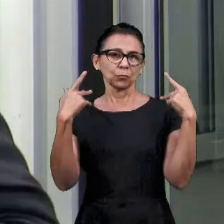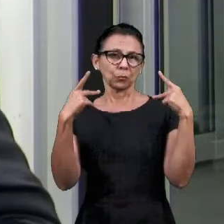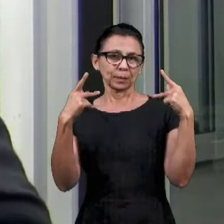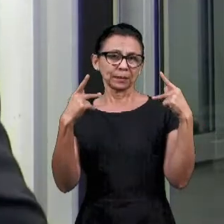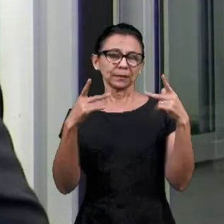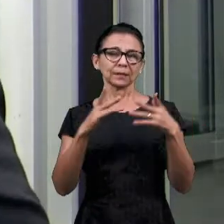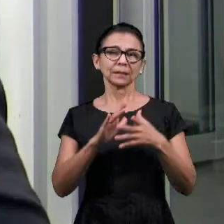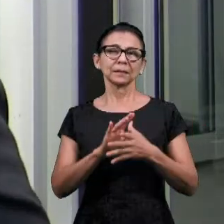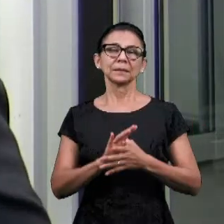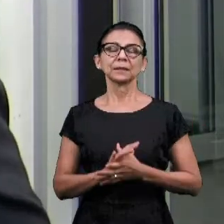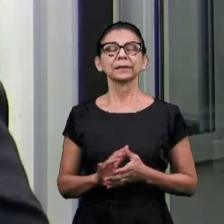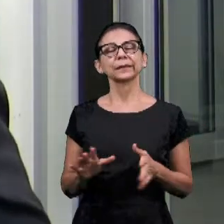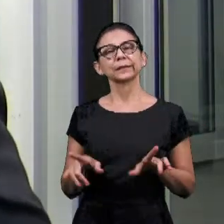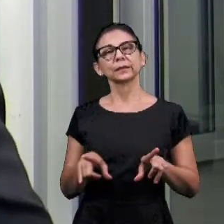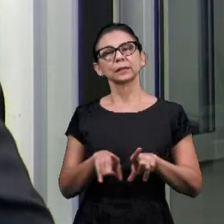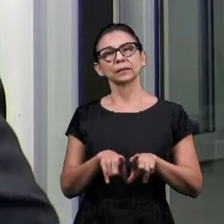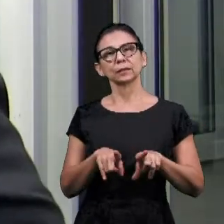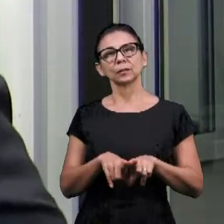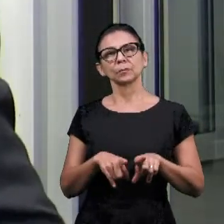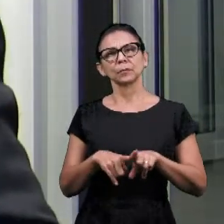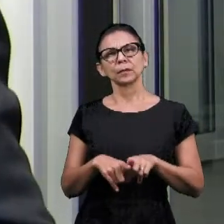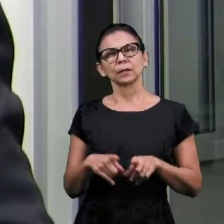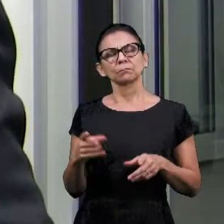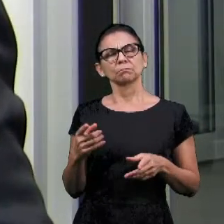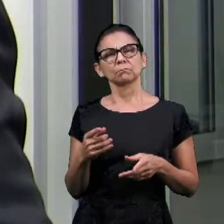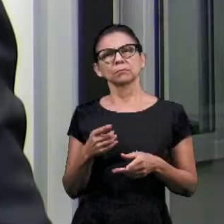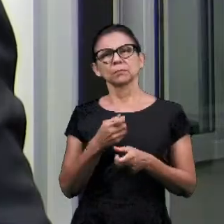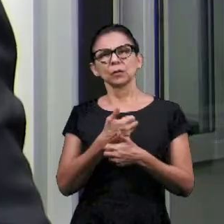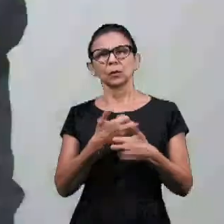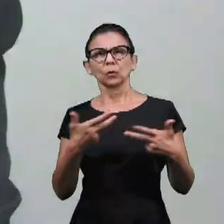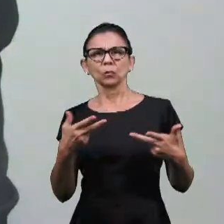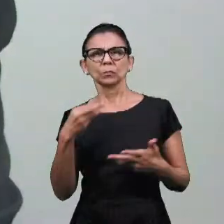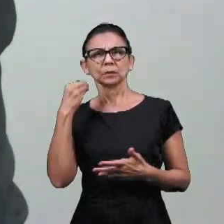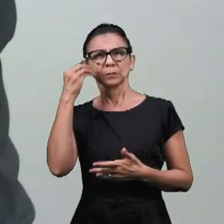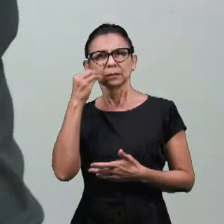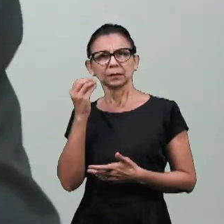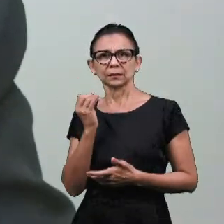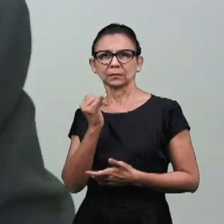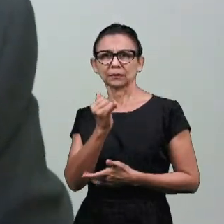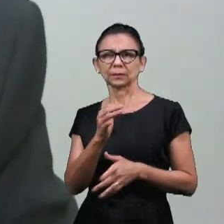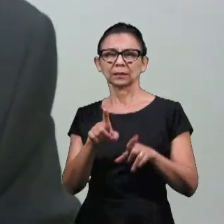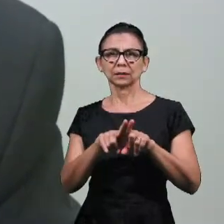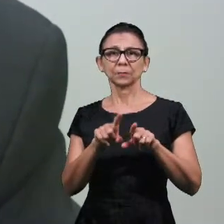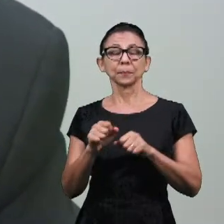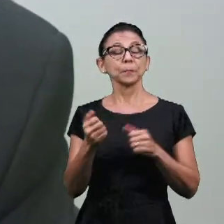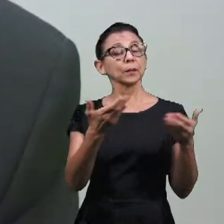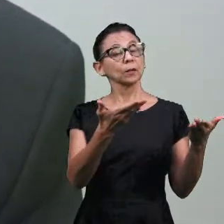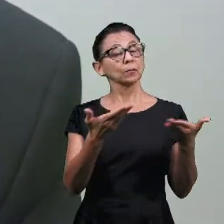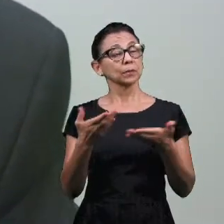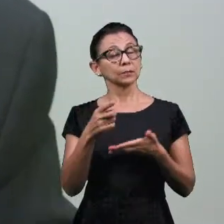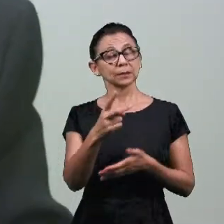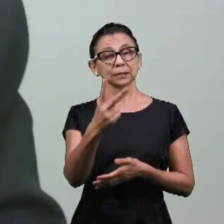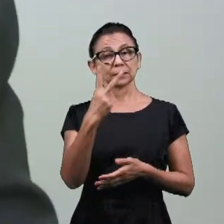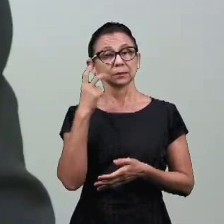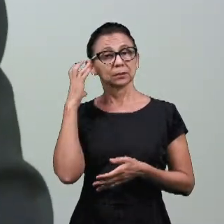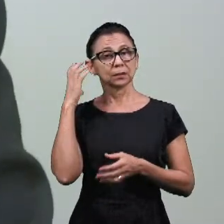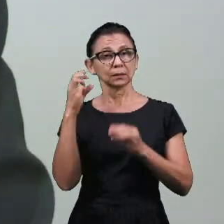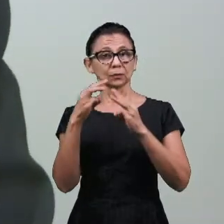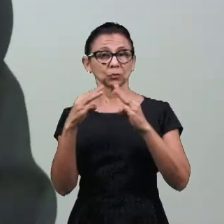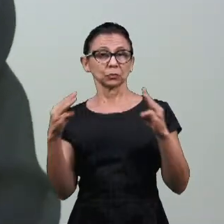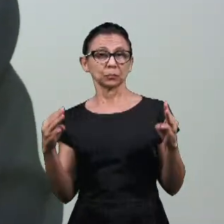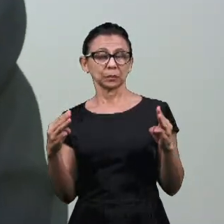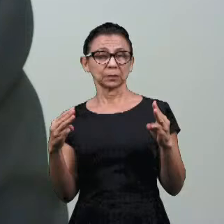falar um pouquinho sobre as experiências que a gente tem vivido. Amém. E quero convidar você que está nos ouvindo pela Rádio Manaim, você que está